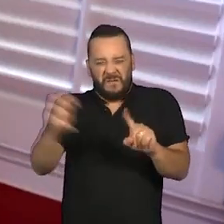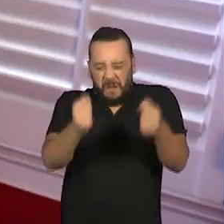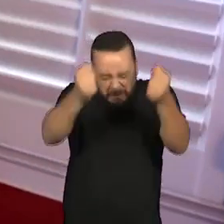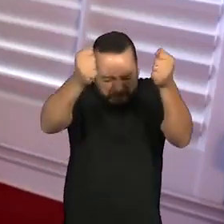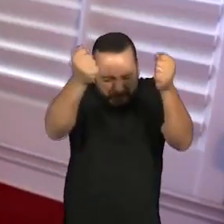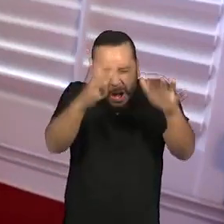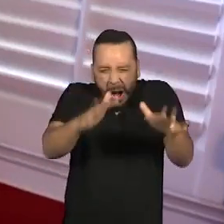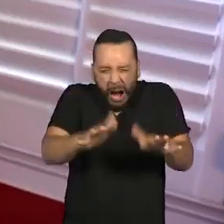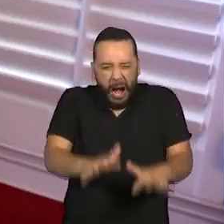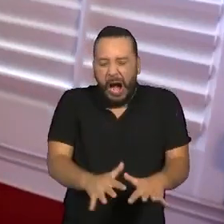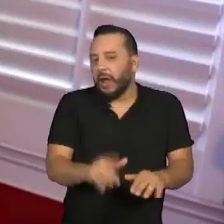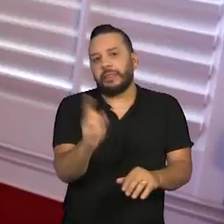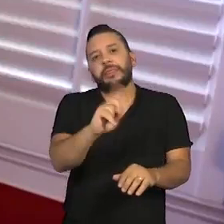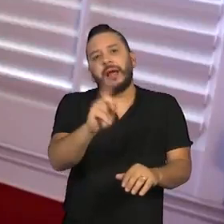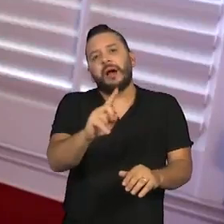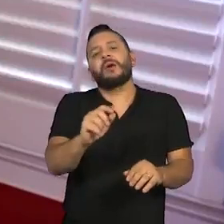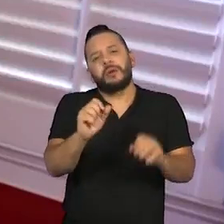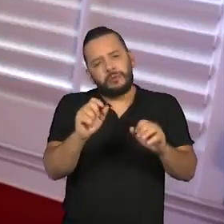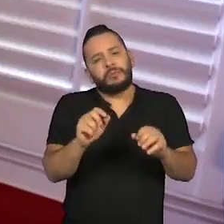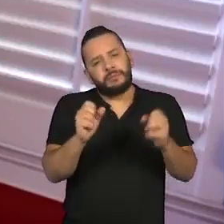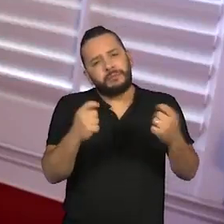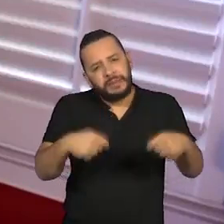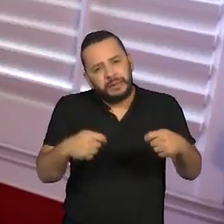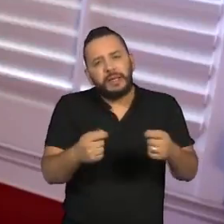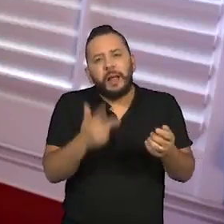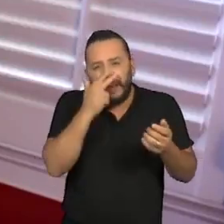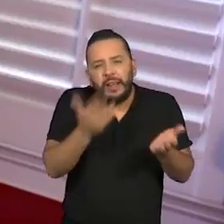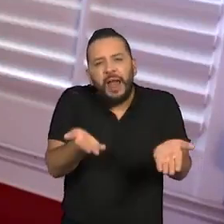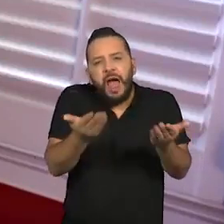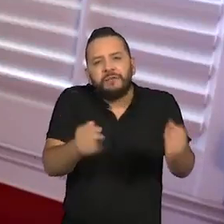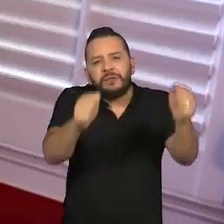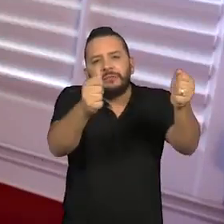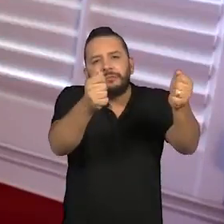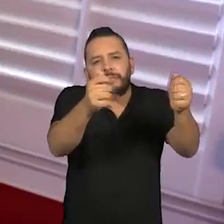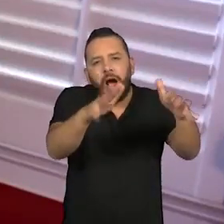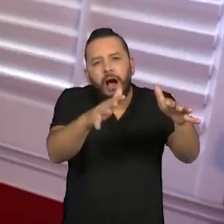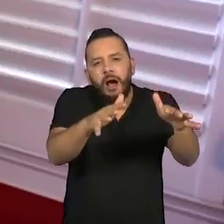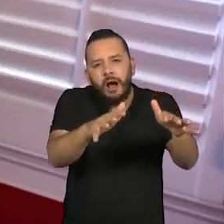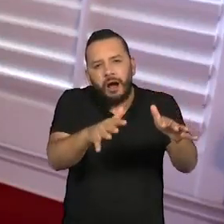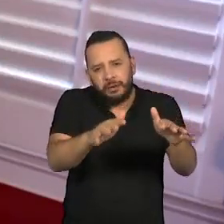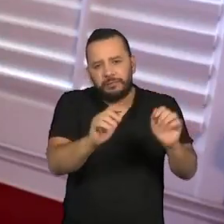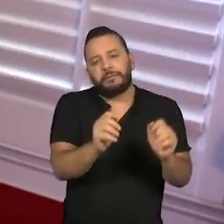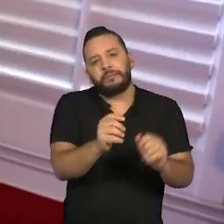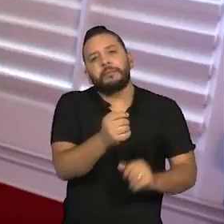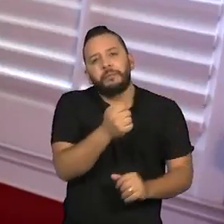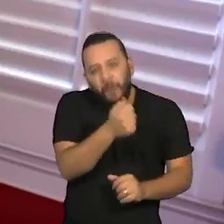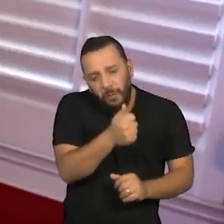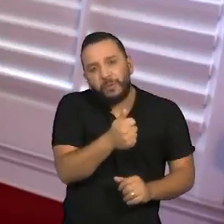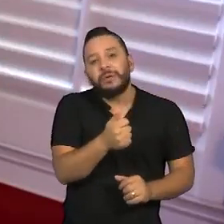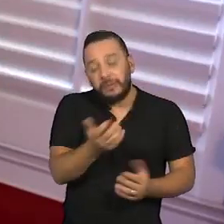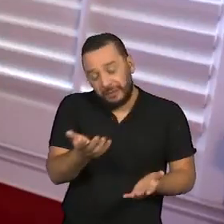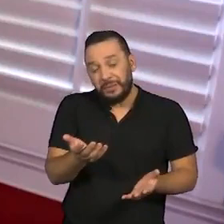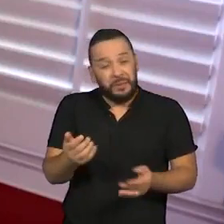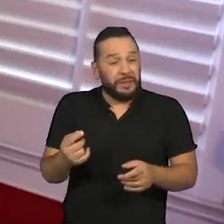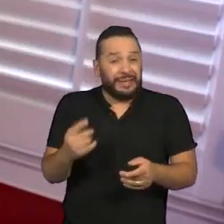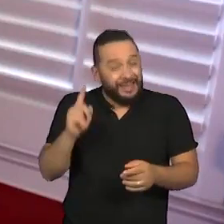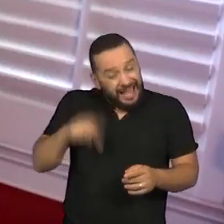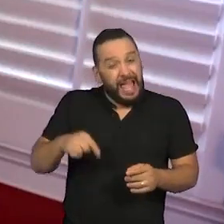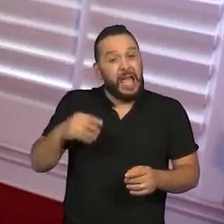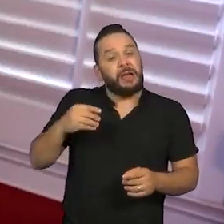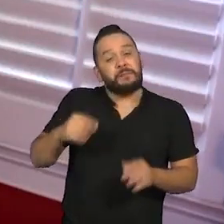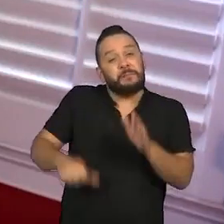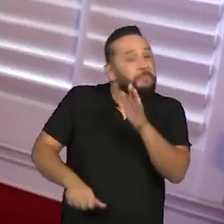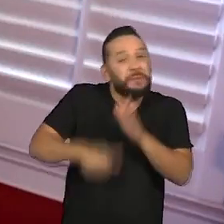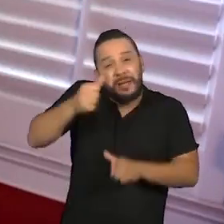vai ser. E ele já vai ser ineditamente ruim. A gente jamais viu o tipo de baque econômico que a gente está